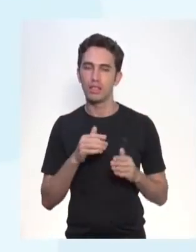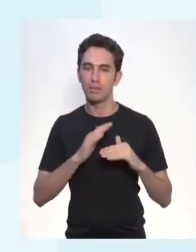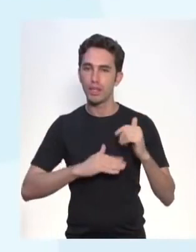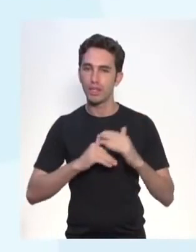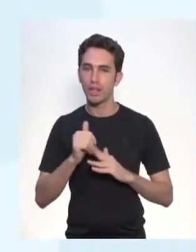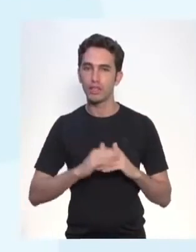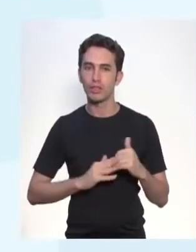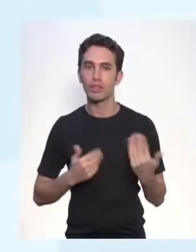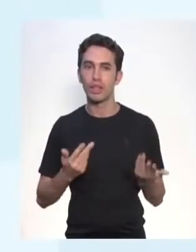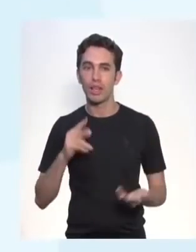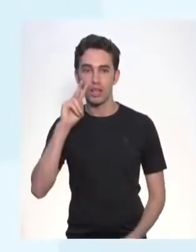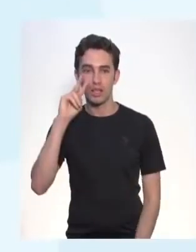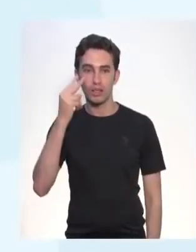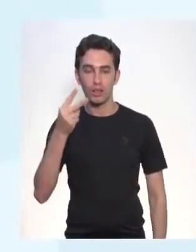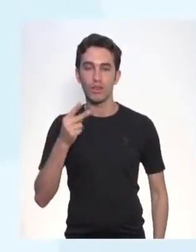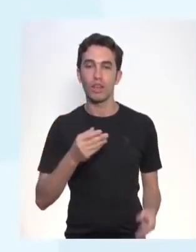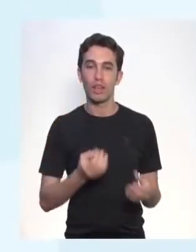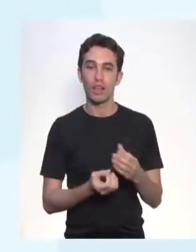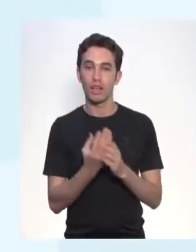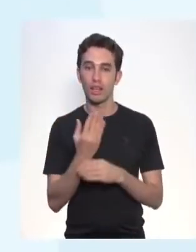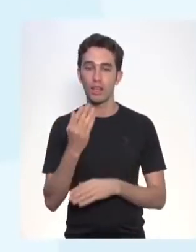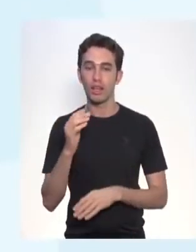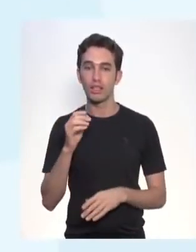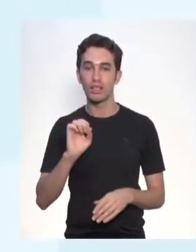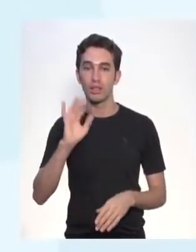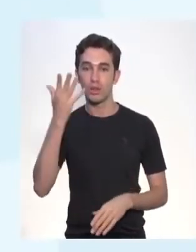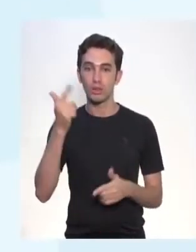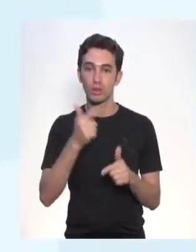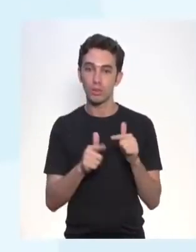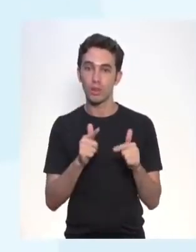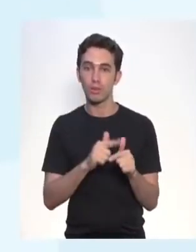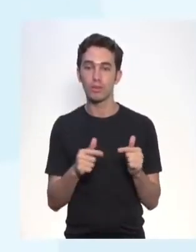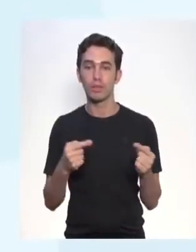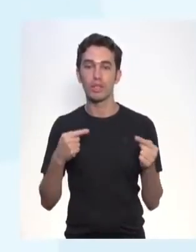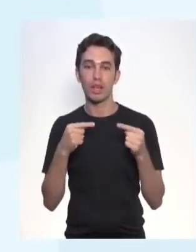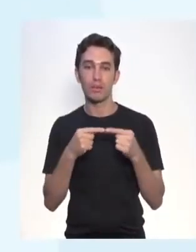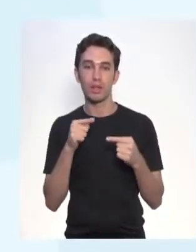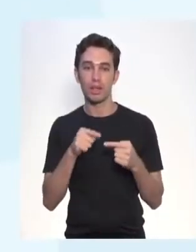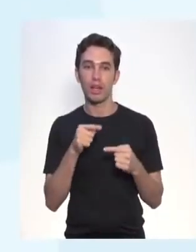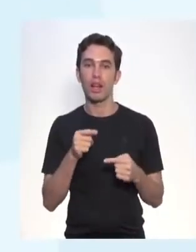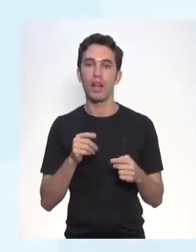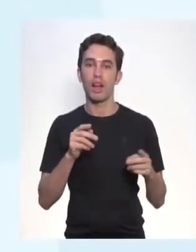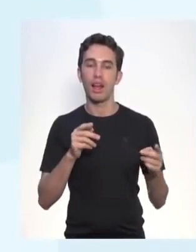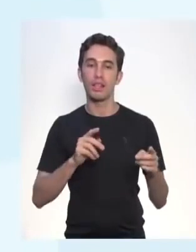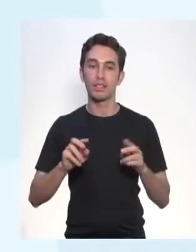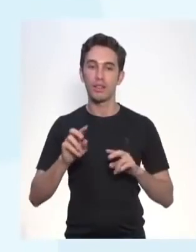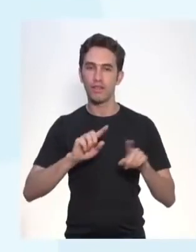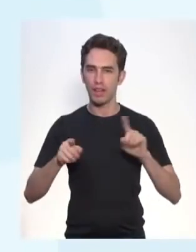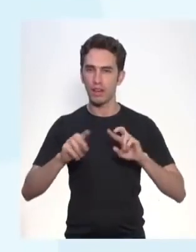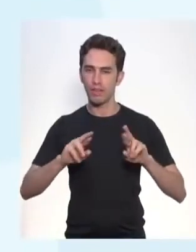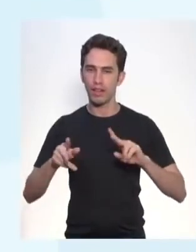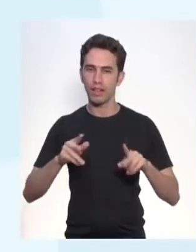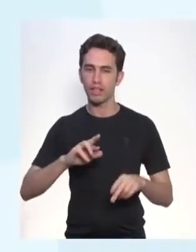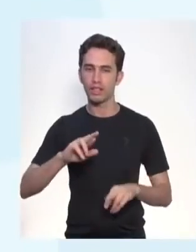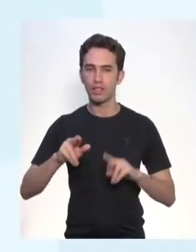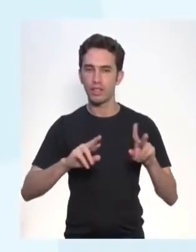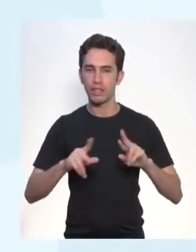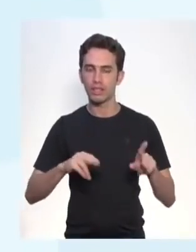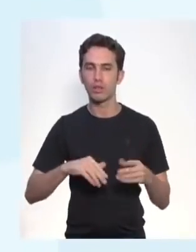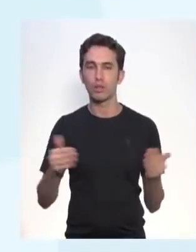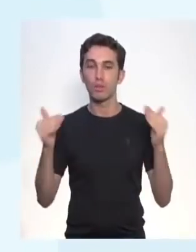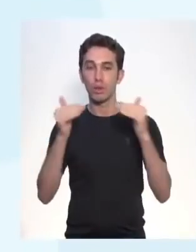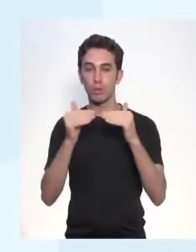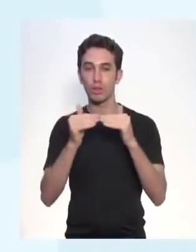Ainda, resolver e elaborar situações problema que envolvam a variação de proporcionalidade direta e de